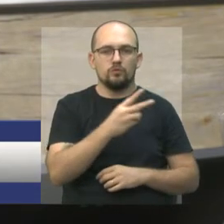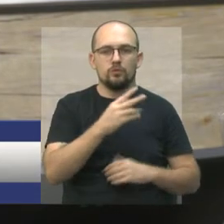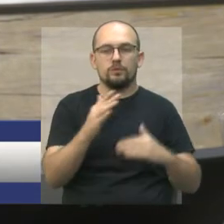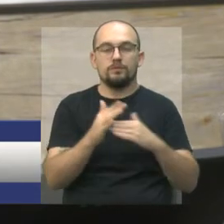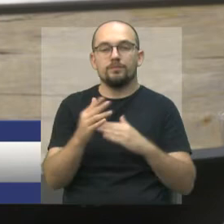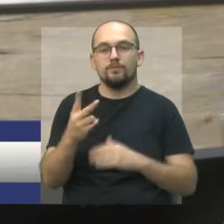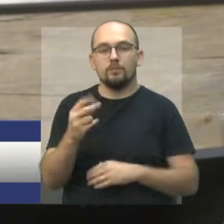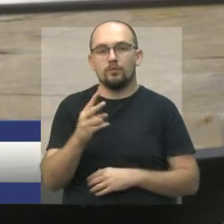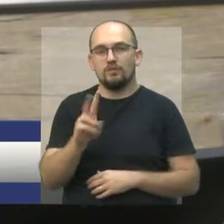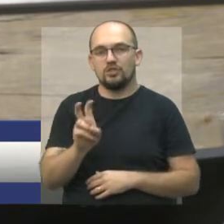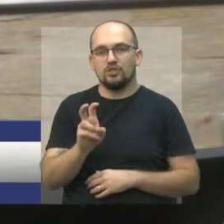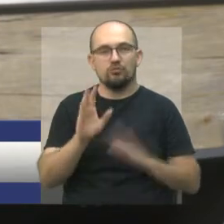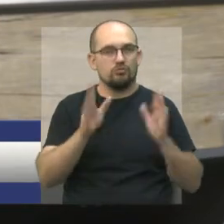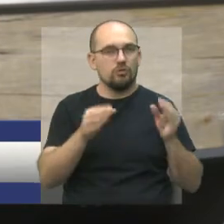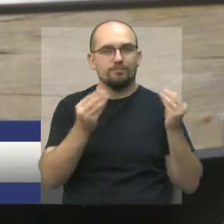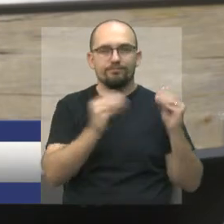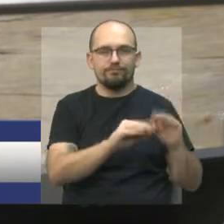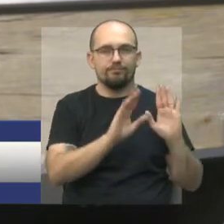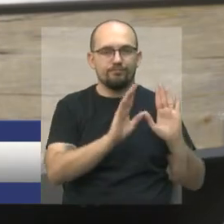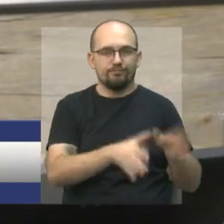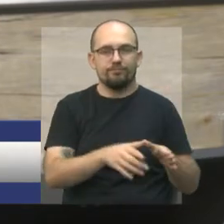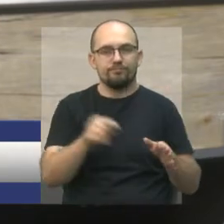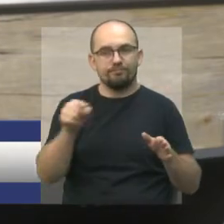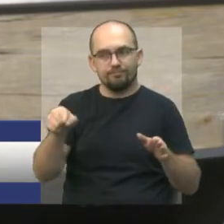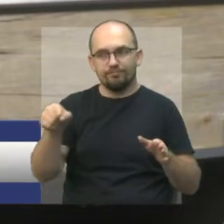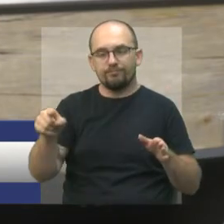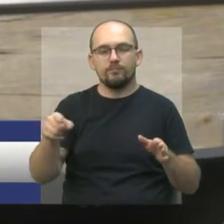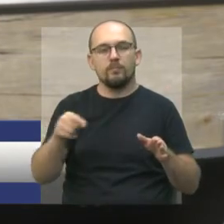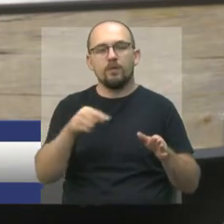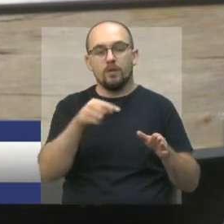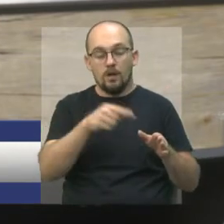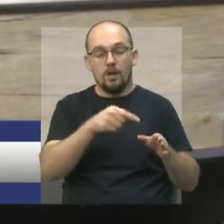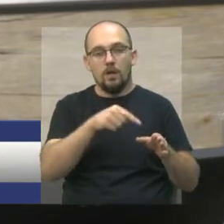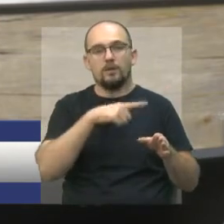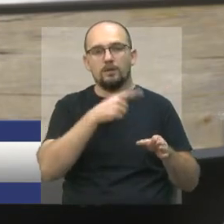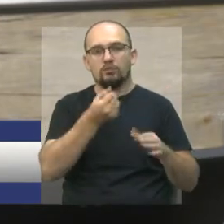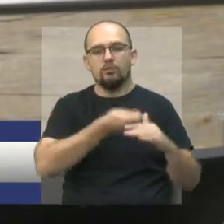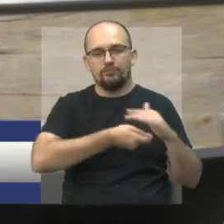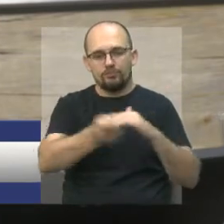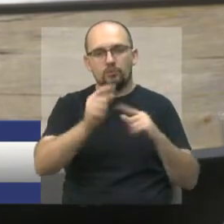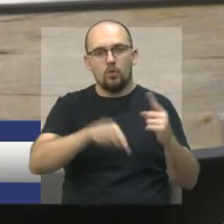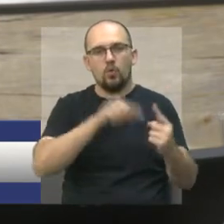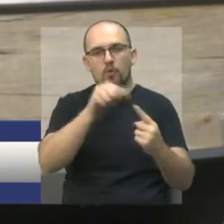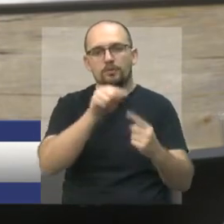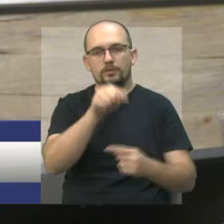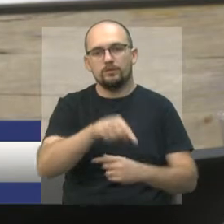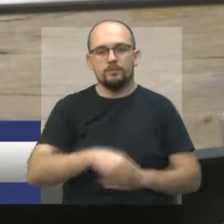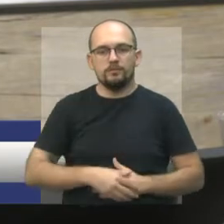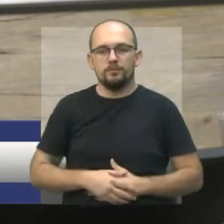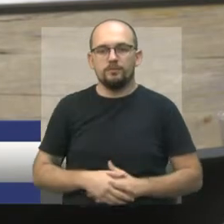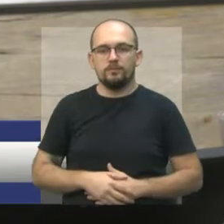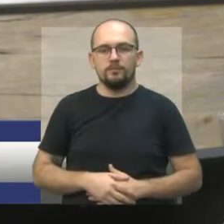a 2025, montante apto à efetivação deste objetivo.